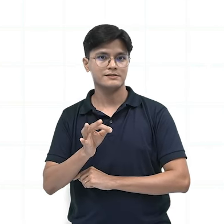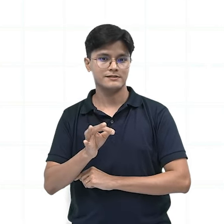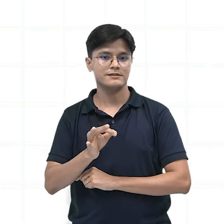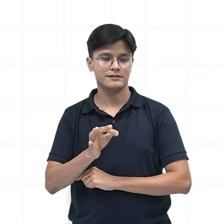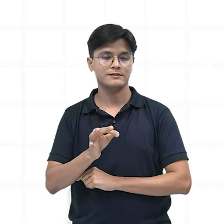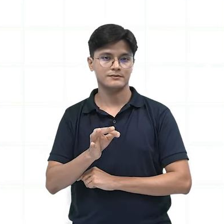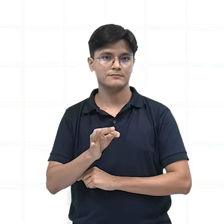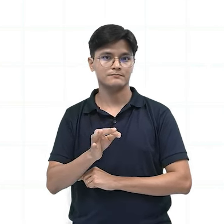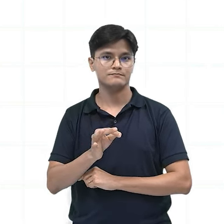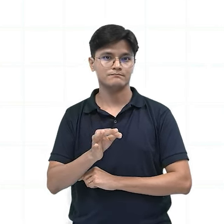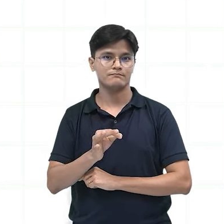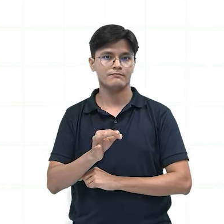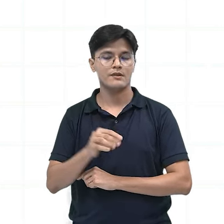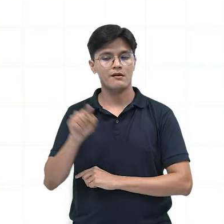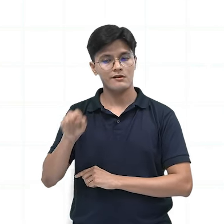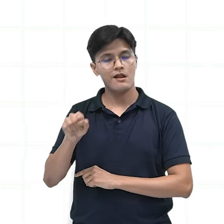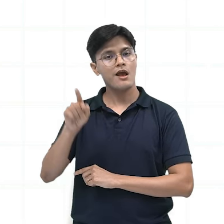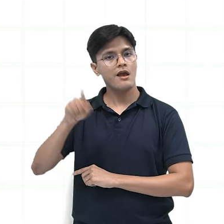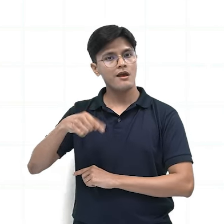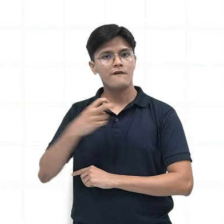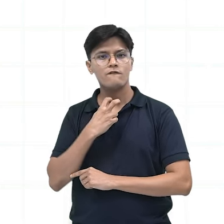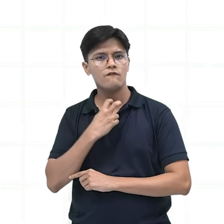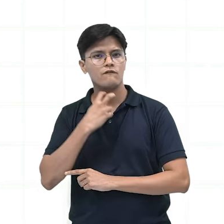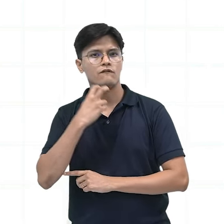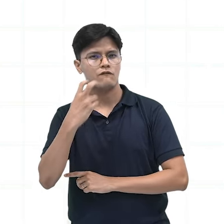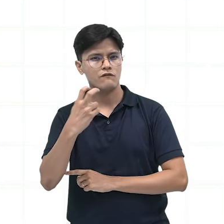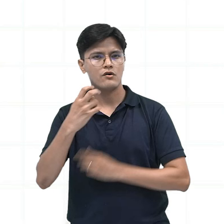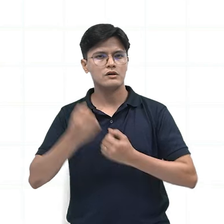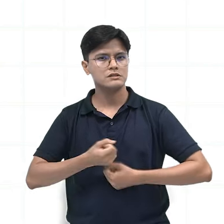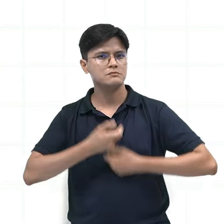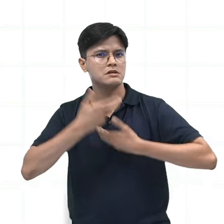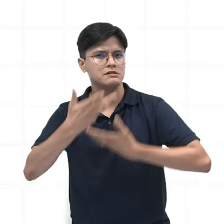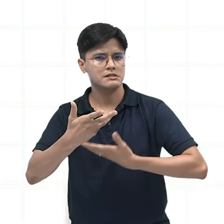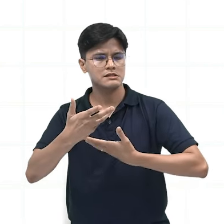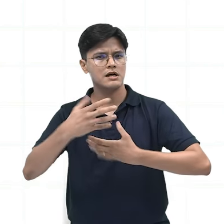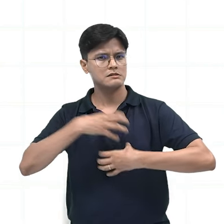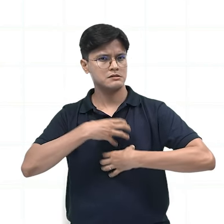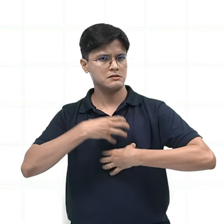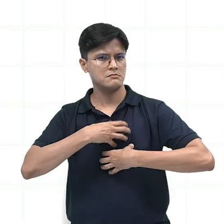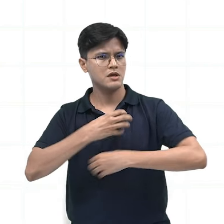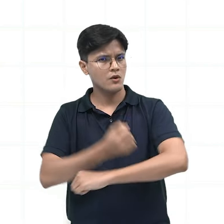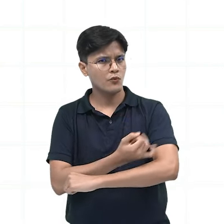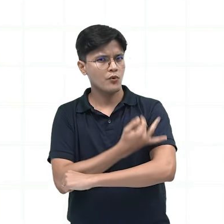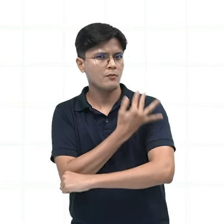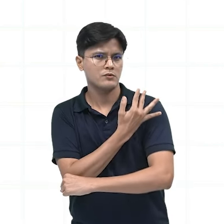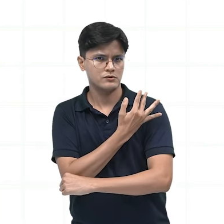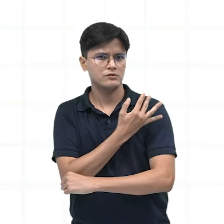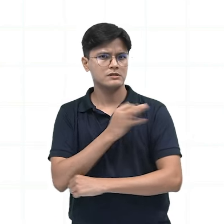poesia lírica, que é a voz que expressa suas emoções, seus sentimentos, que se queixa ali, né? É um